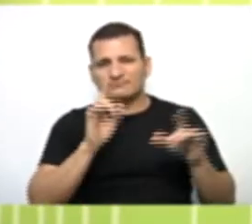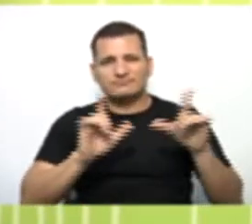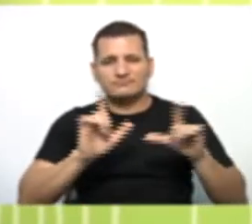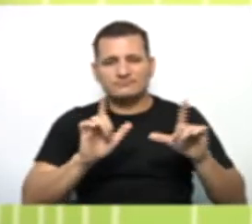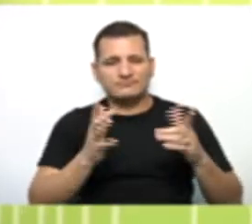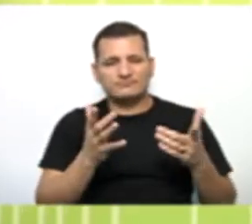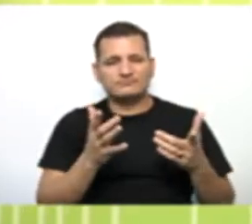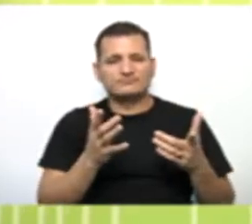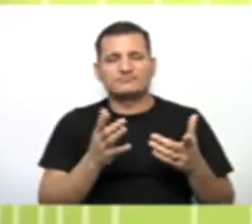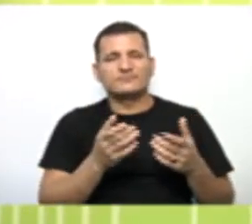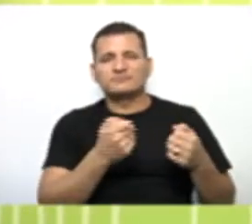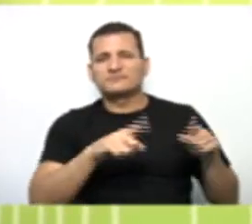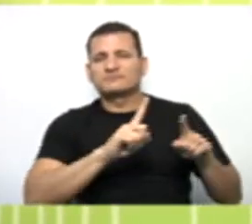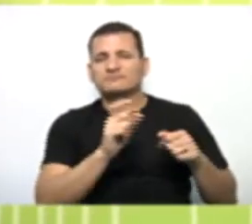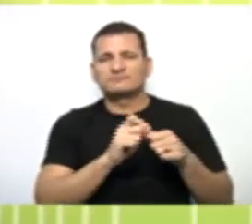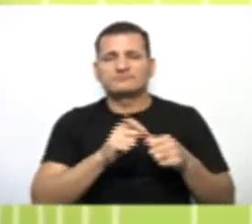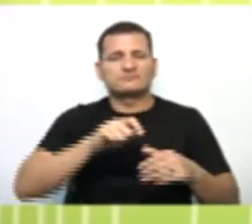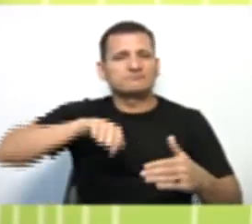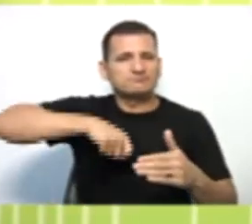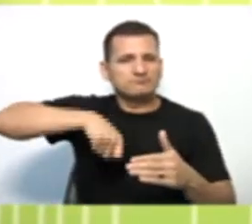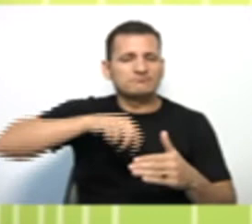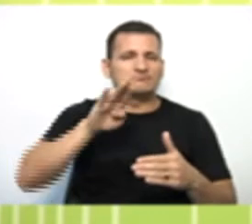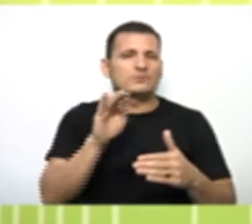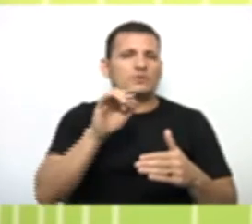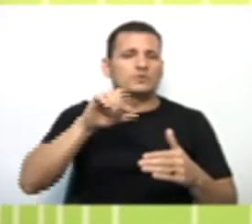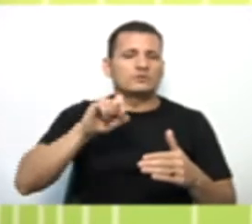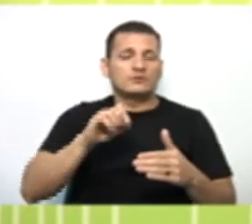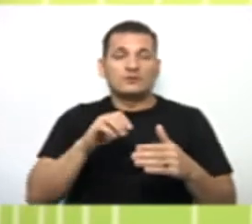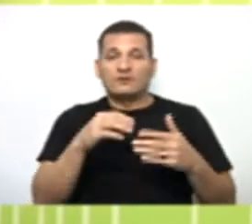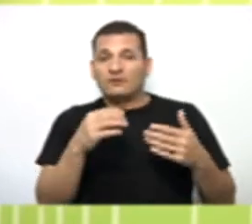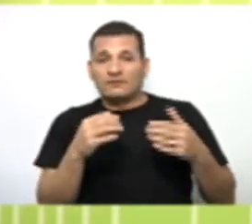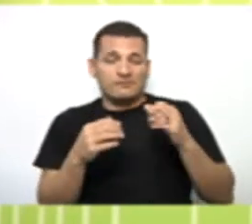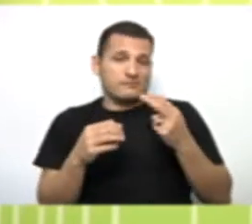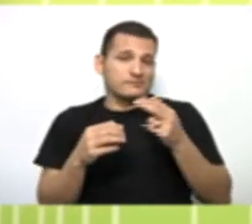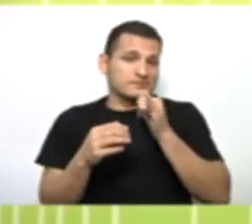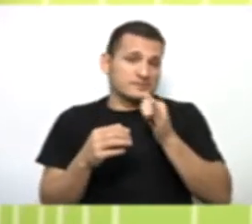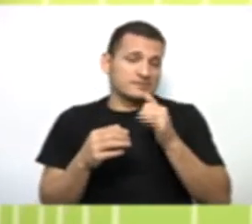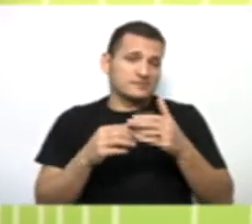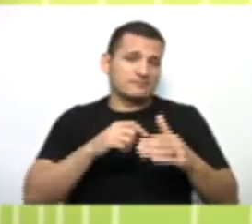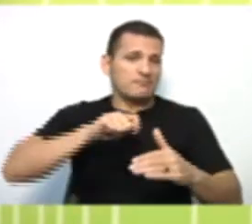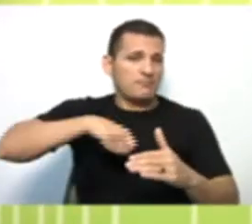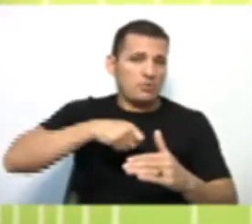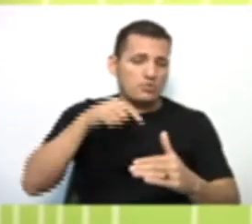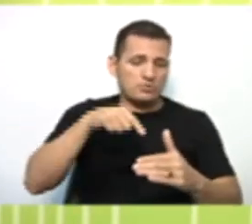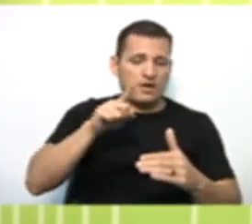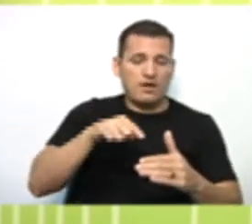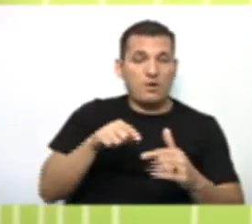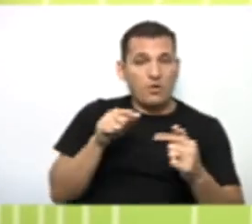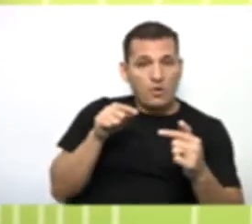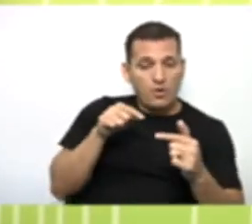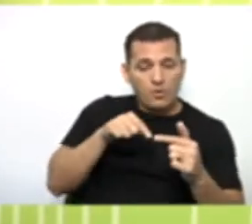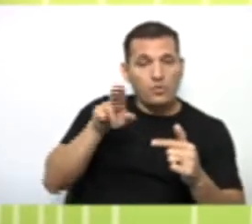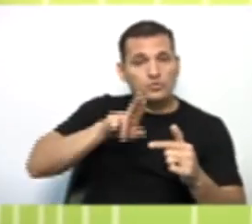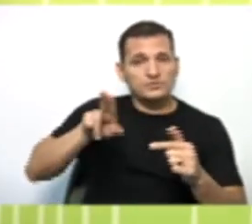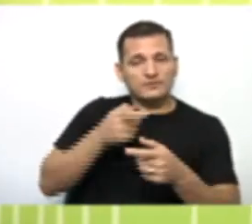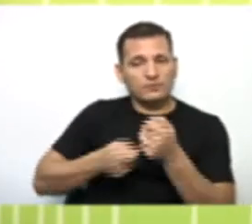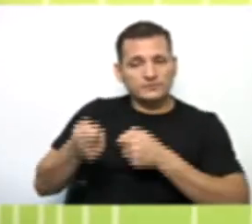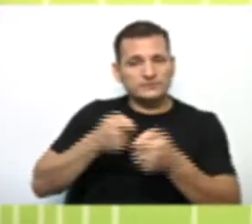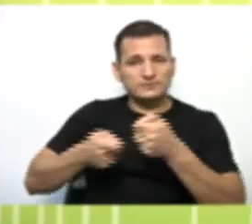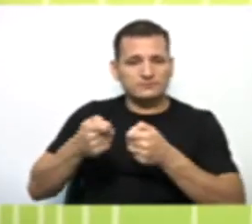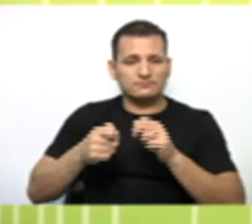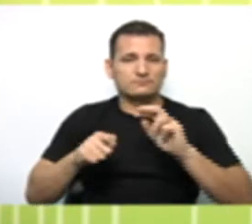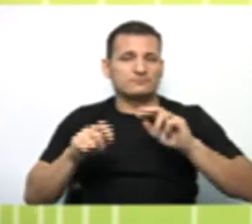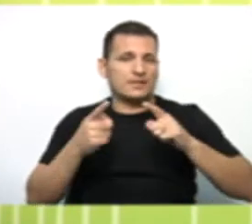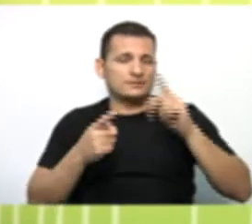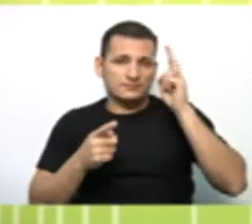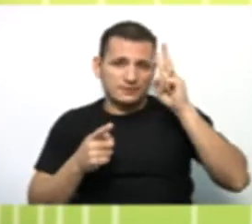É desnecessário fazer um bolo. A não ser que o bolo seja, com certeza, não é? Objeto da negociação. Mas lembra, o